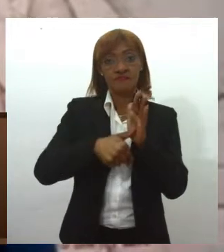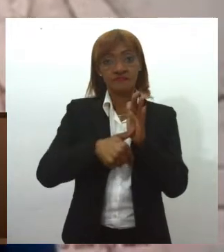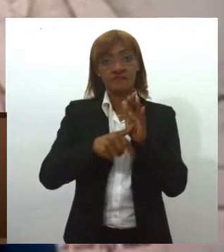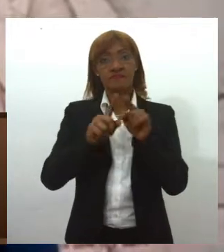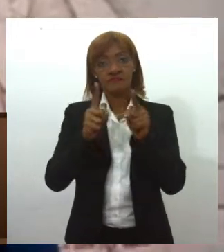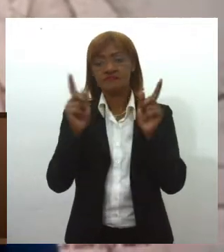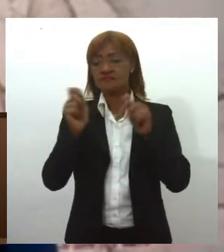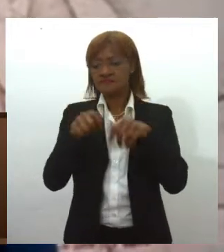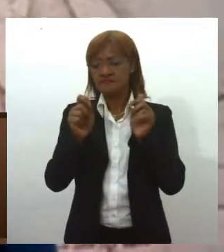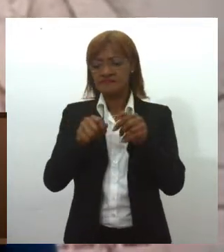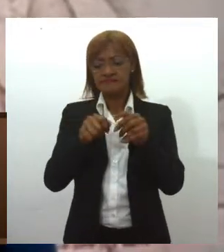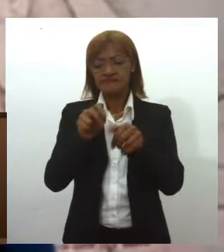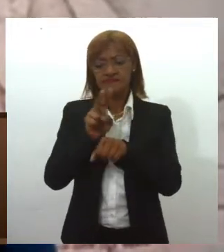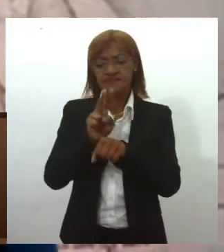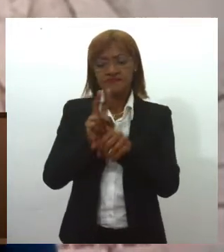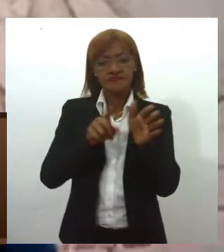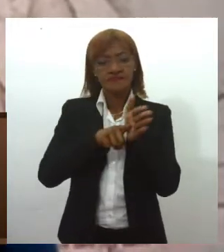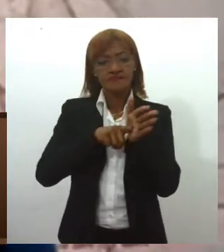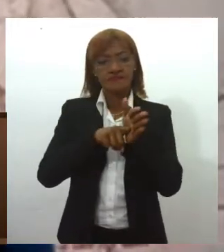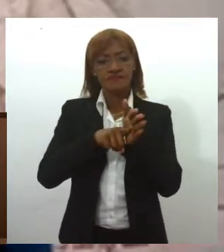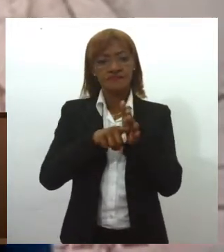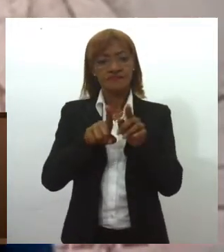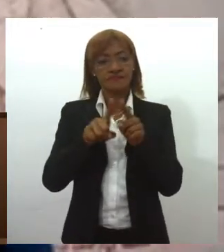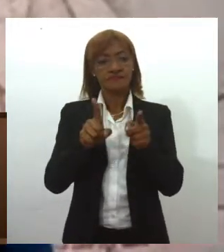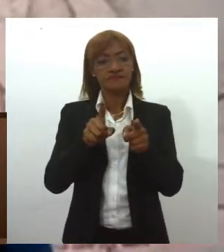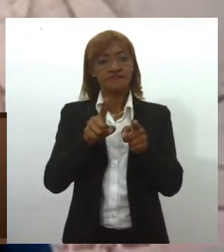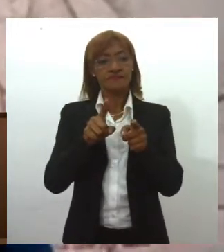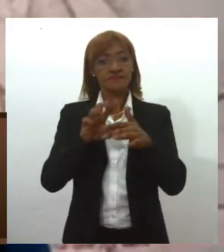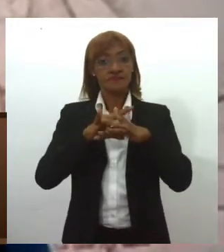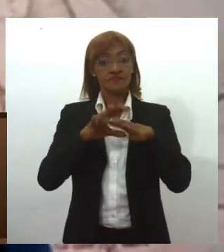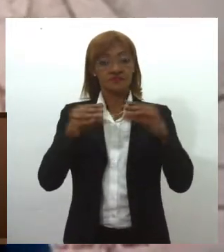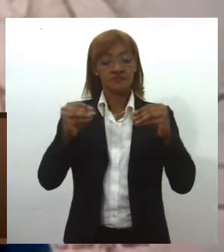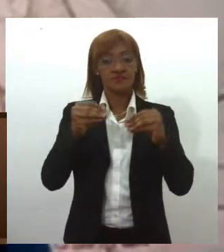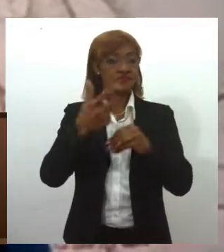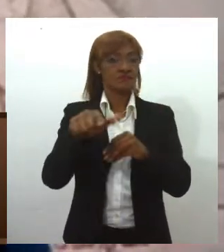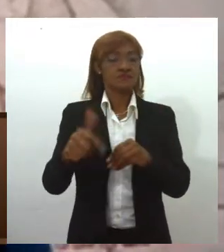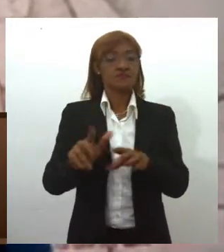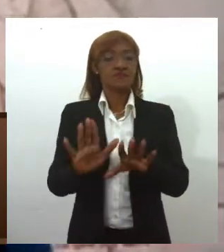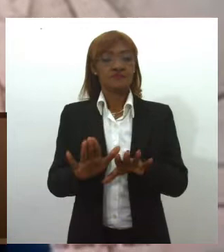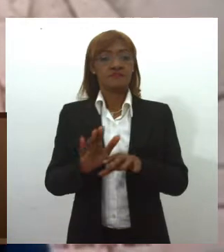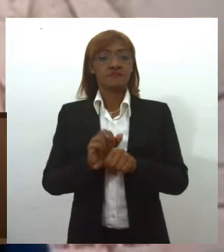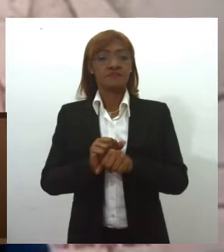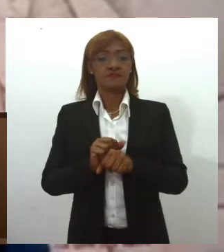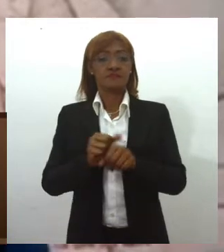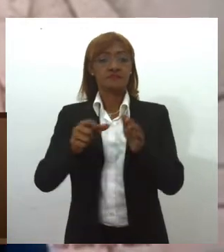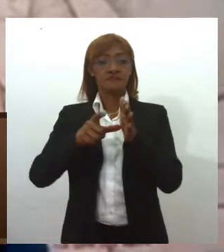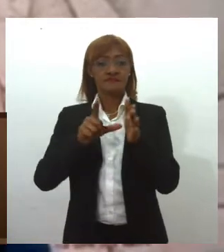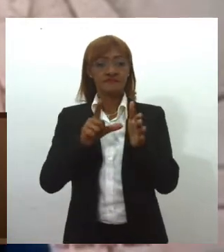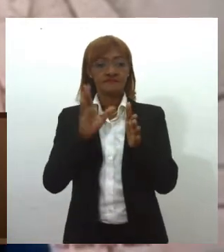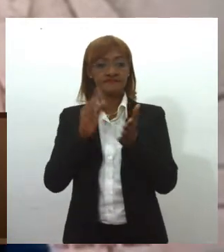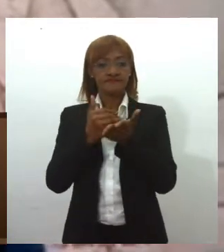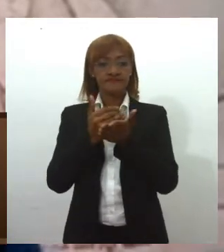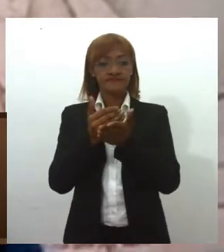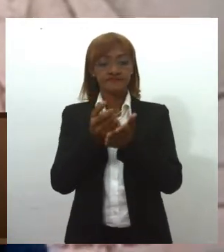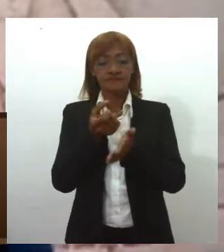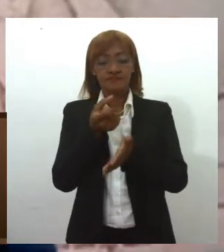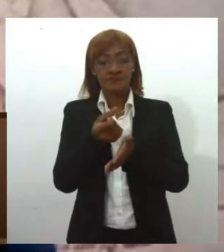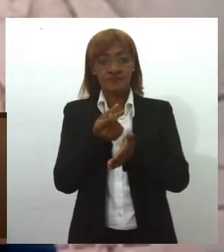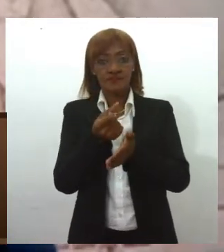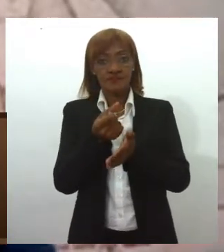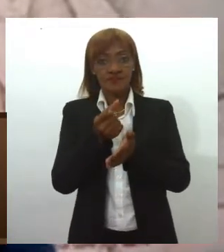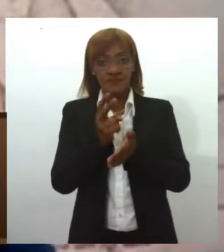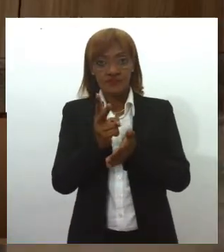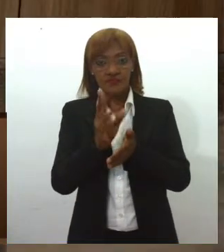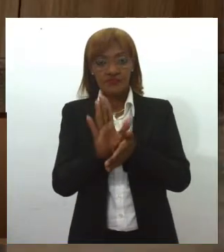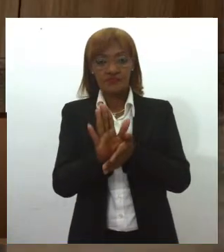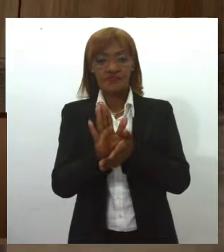tratamento, mas infelizmente não tem chance de cura mais. A chance de cura é somente naqueles tumores que ainda não se espalharam.